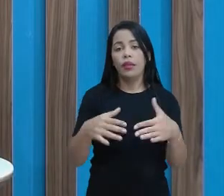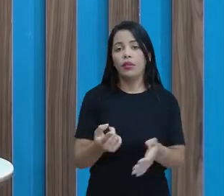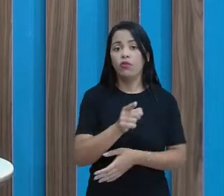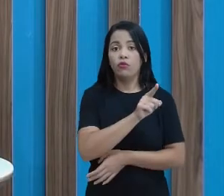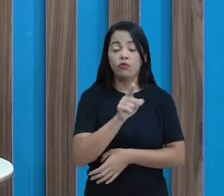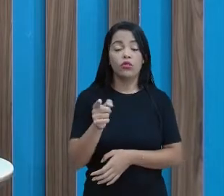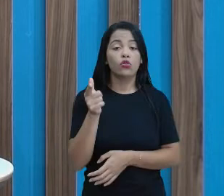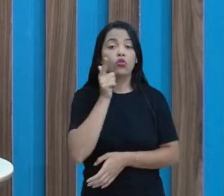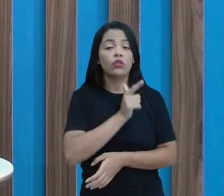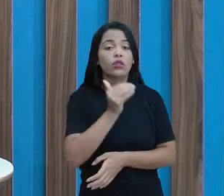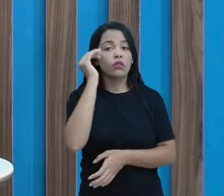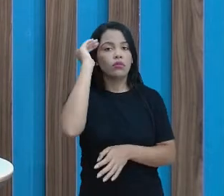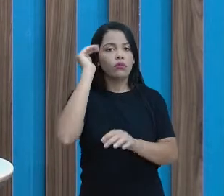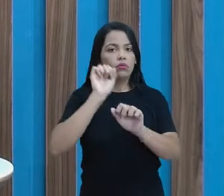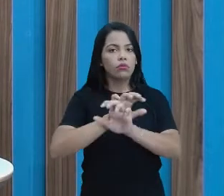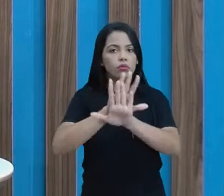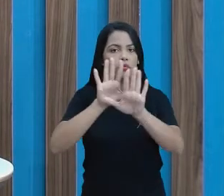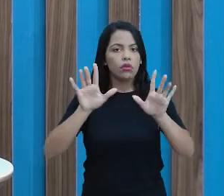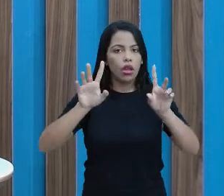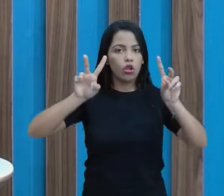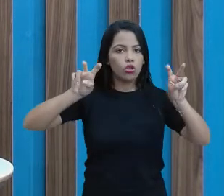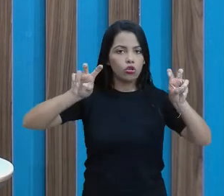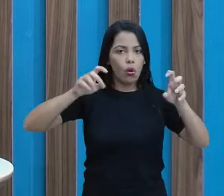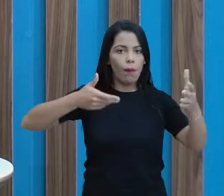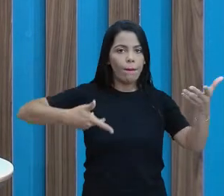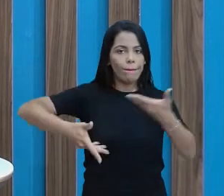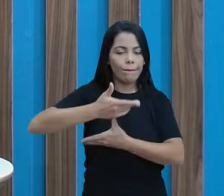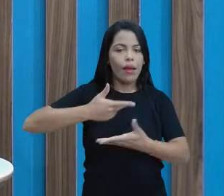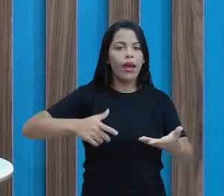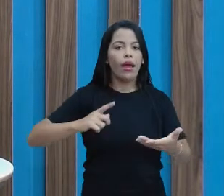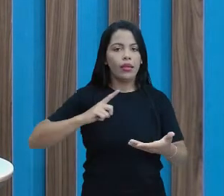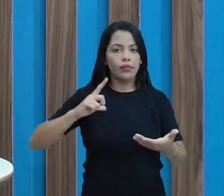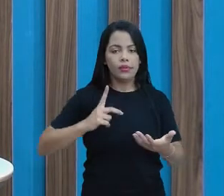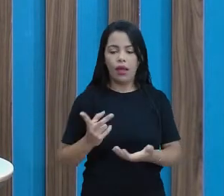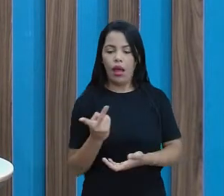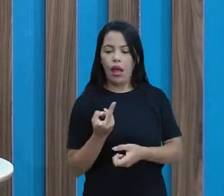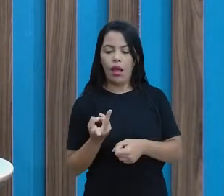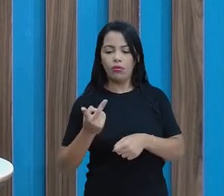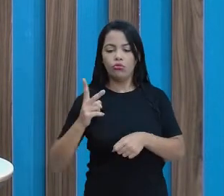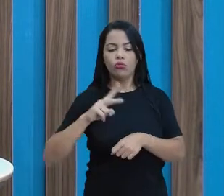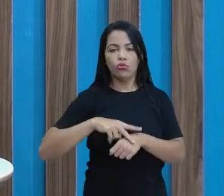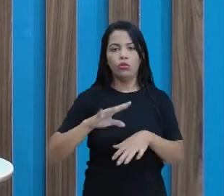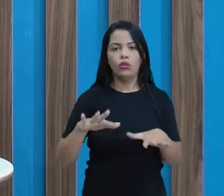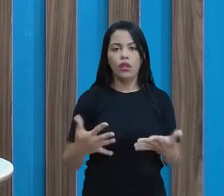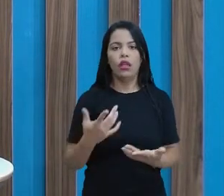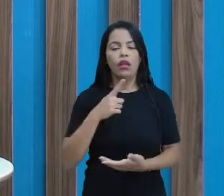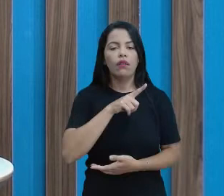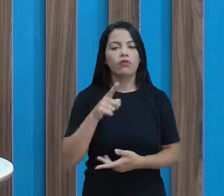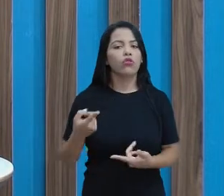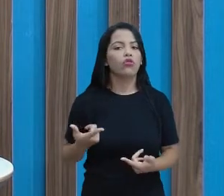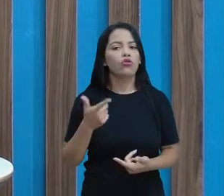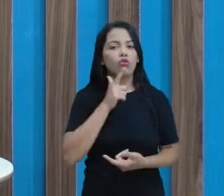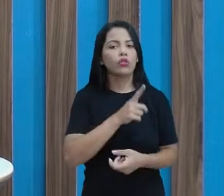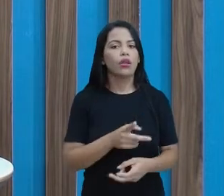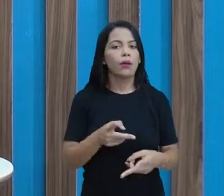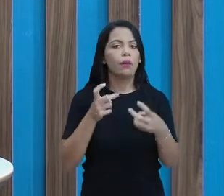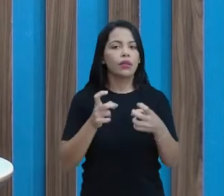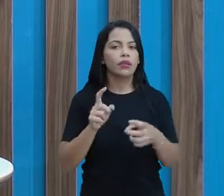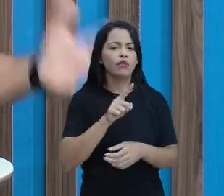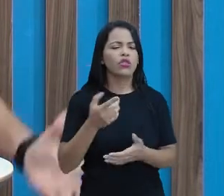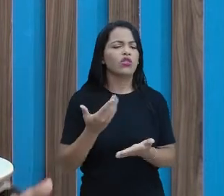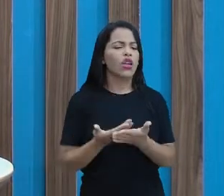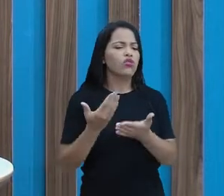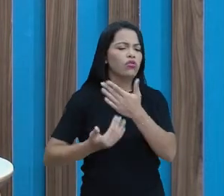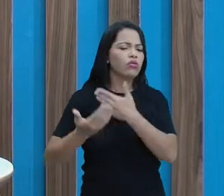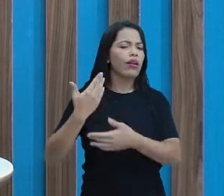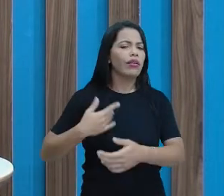aí entender essa relação que existe entre as grandezas, certo? Isso aí você já vem estudando de